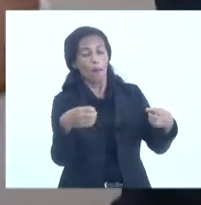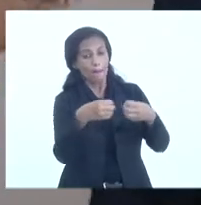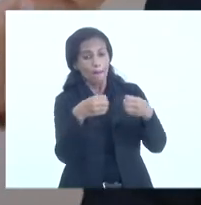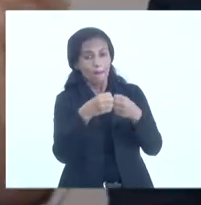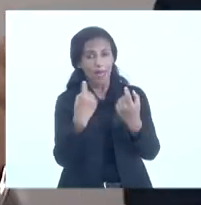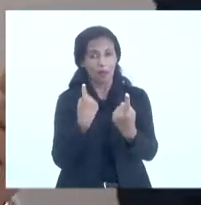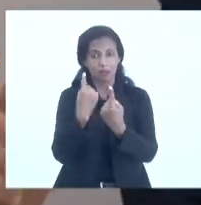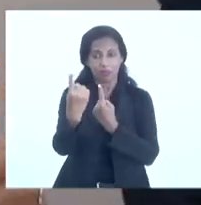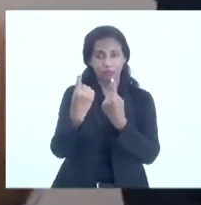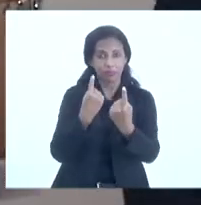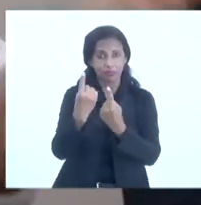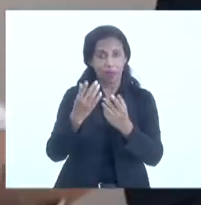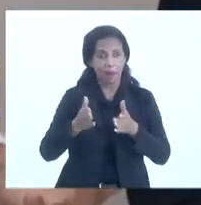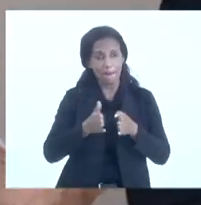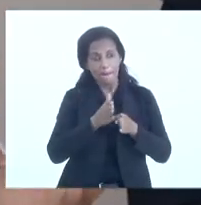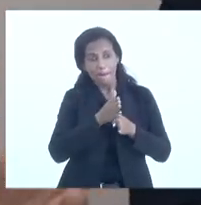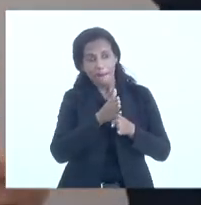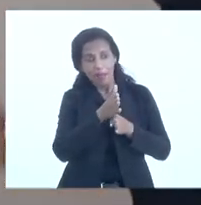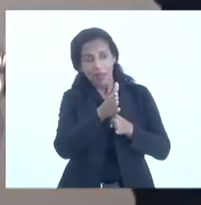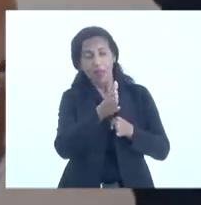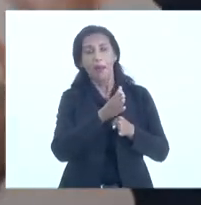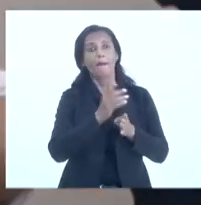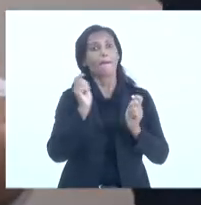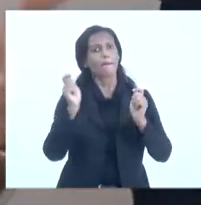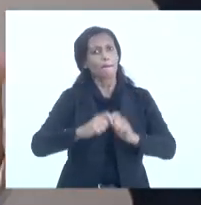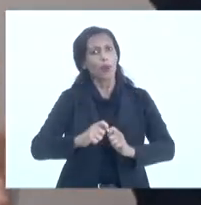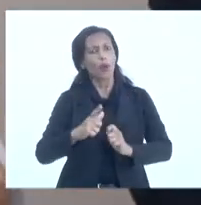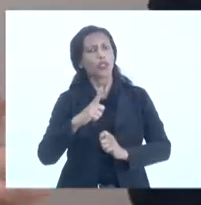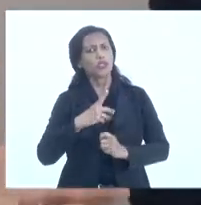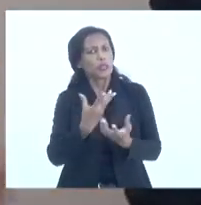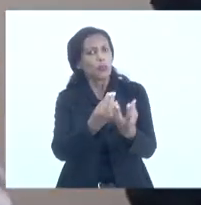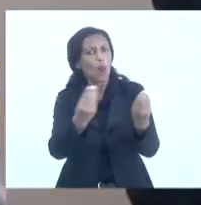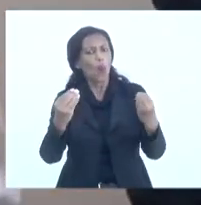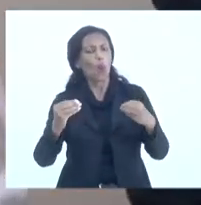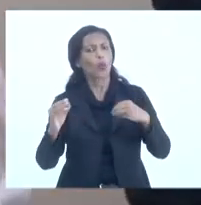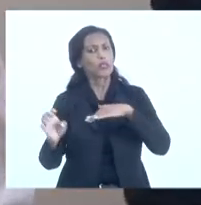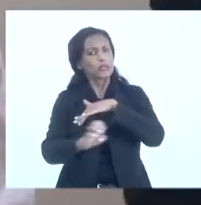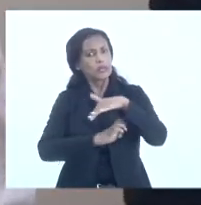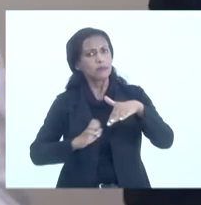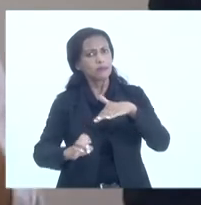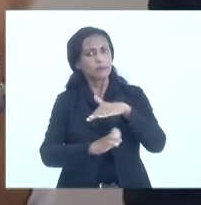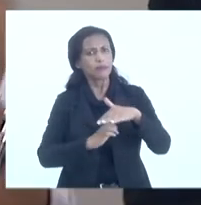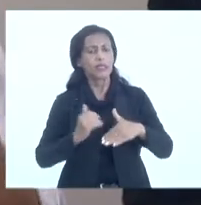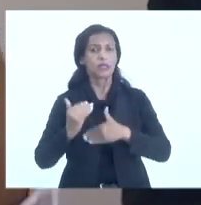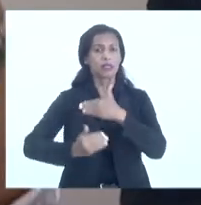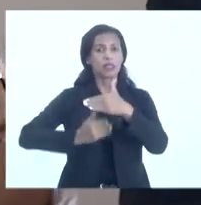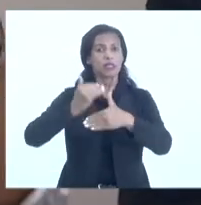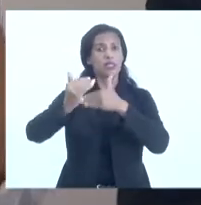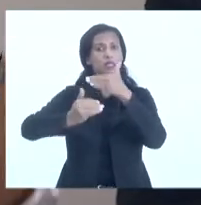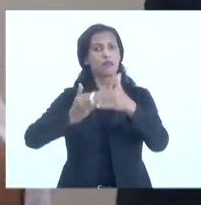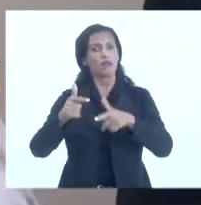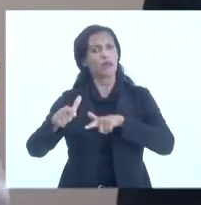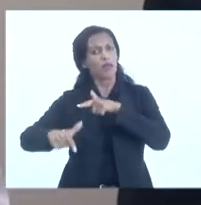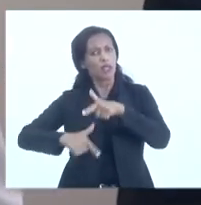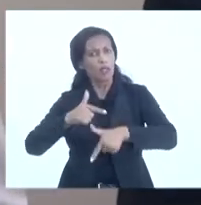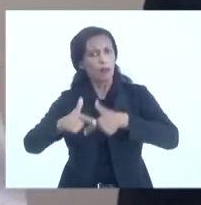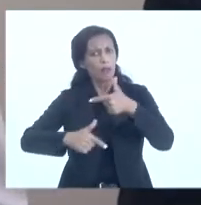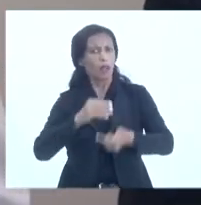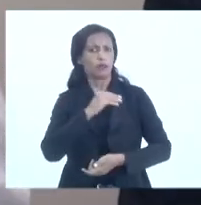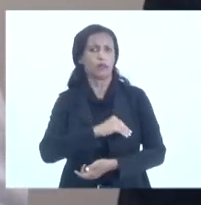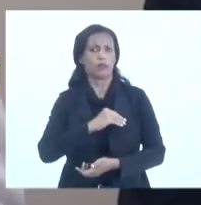entre Barra Mansa e Volta Redonda, que pode receber inúmeras empresas e desenvolver ali emprego, geração de renda,